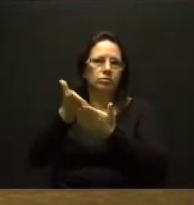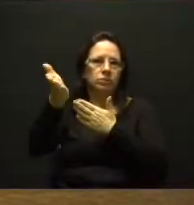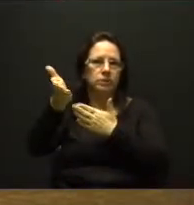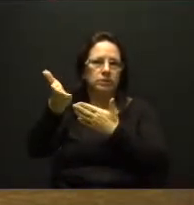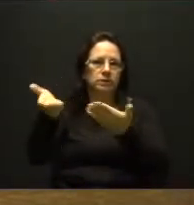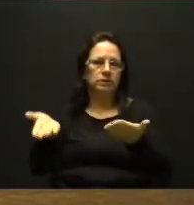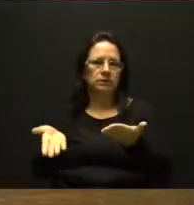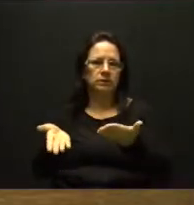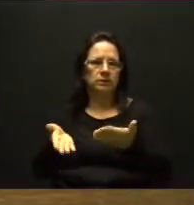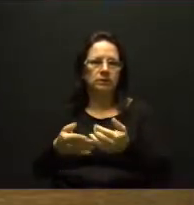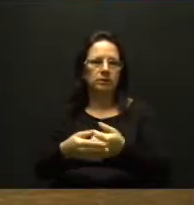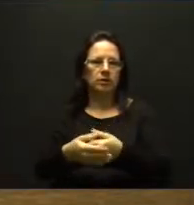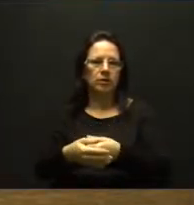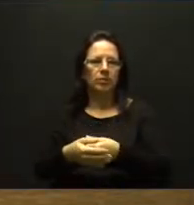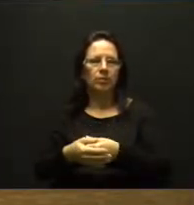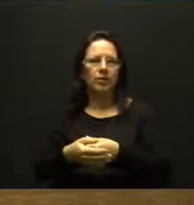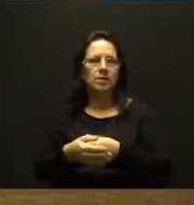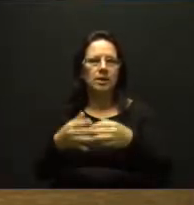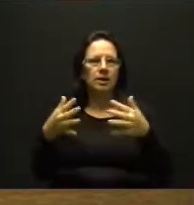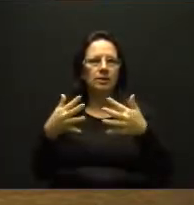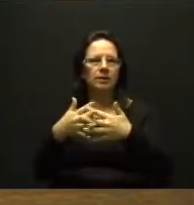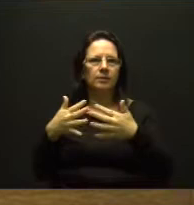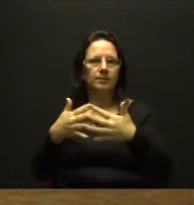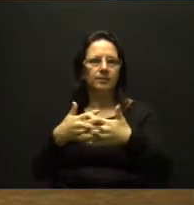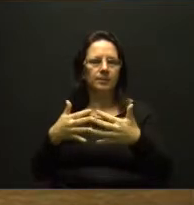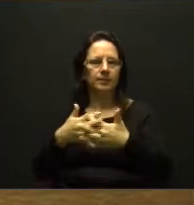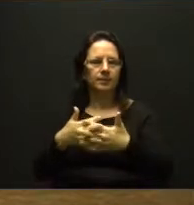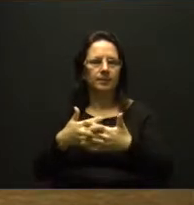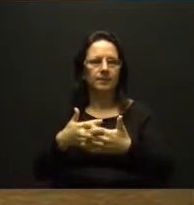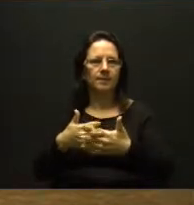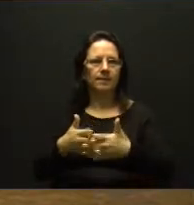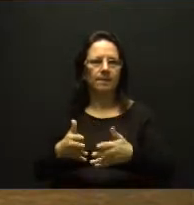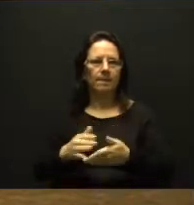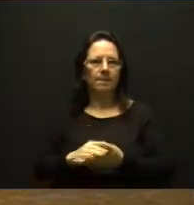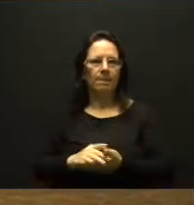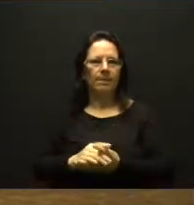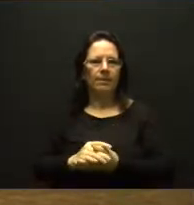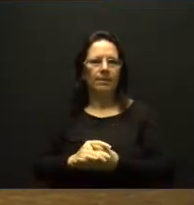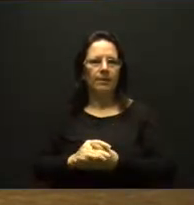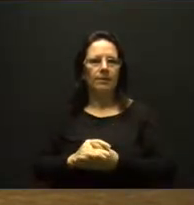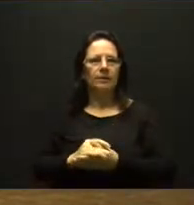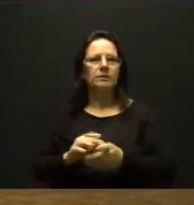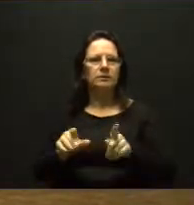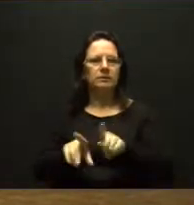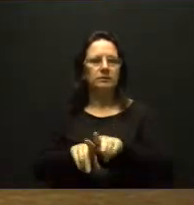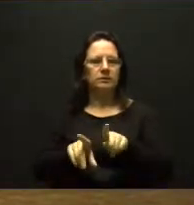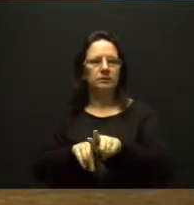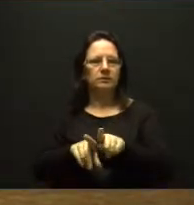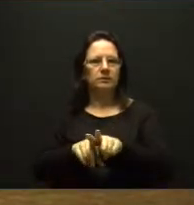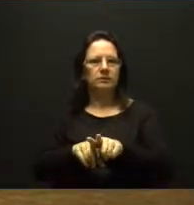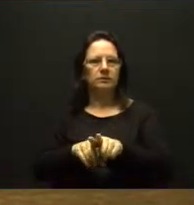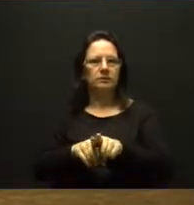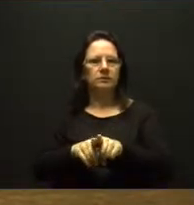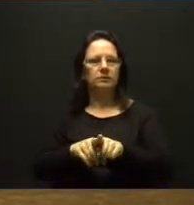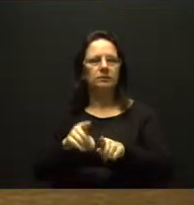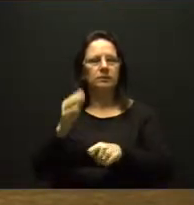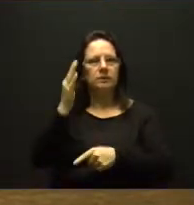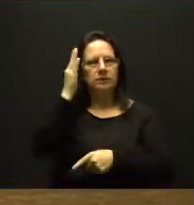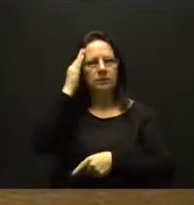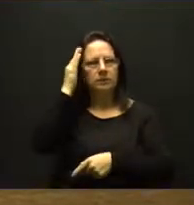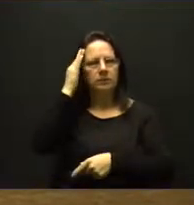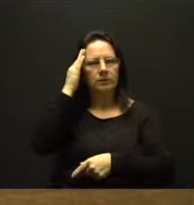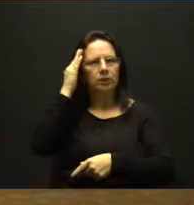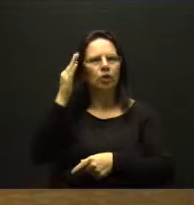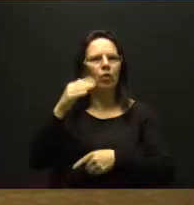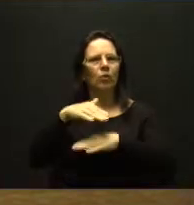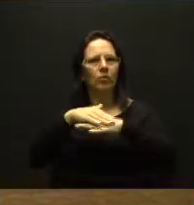mais lugar para passar então é muito complexo muito complicado essa situação mas ainda aqui a gente sabe é conversando também